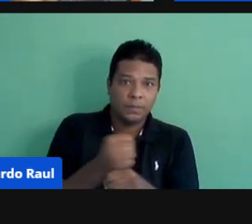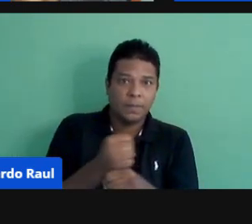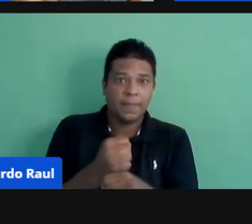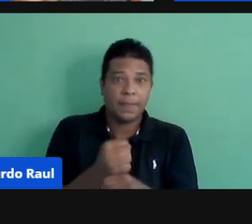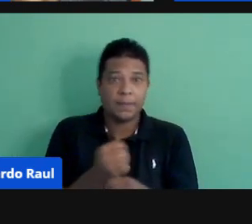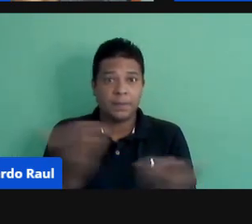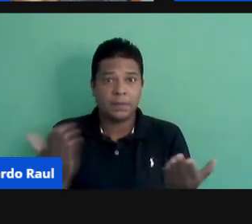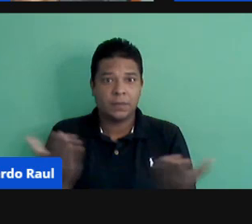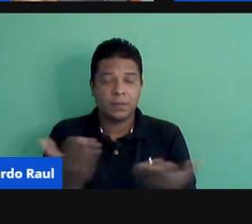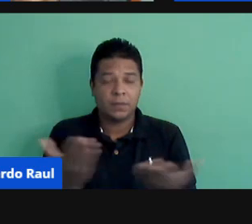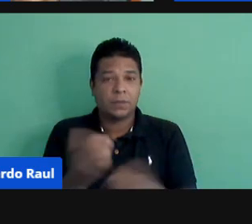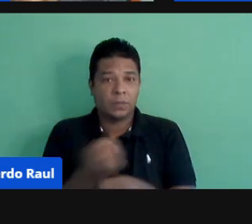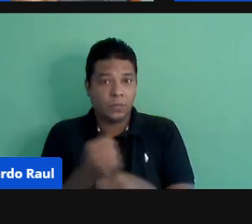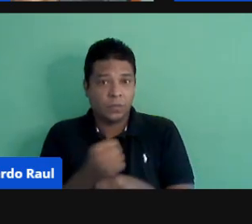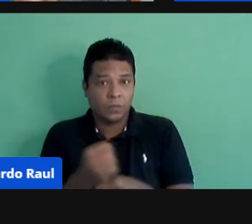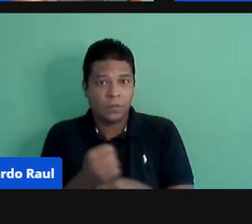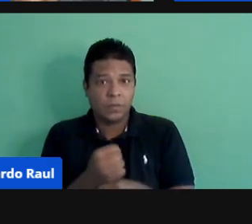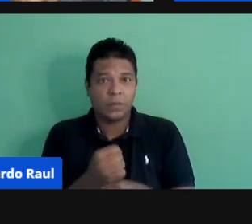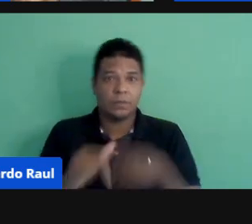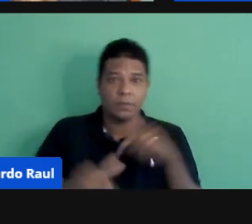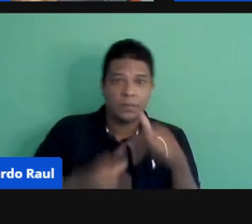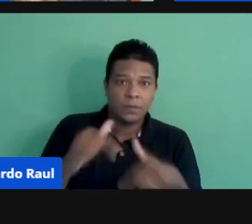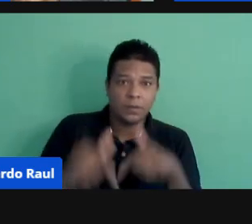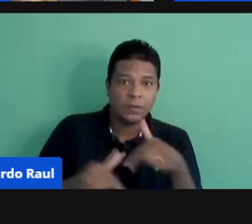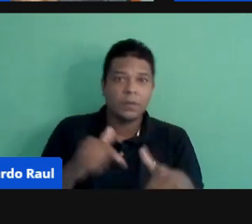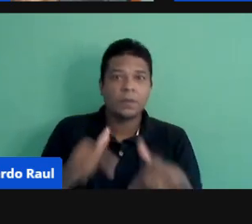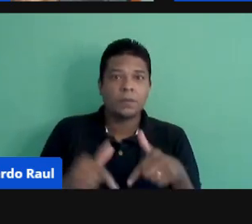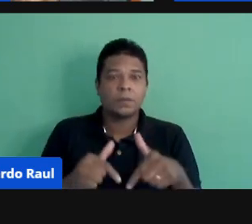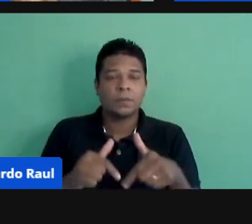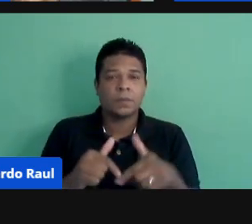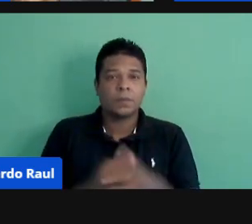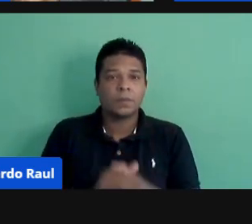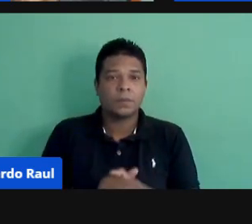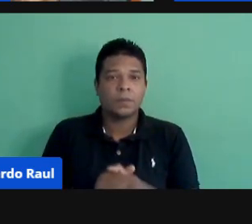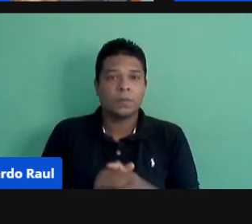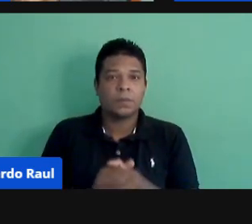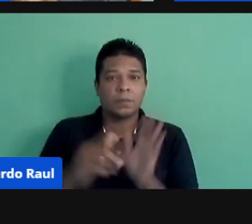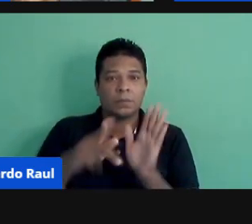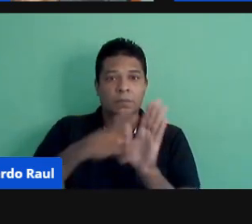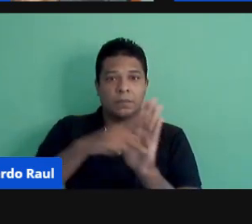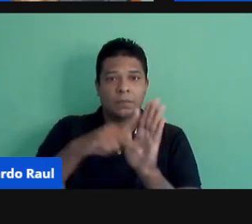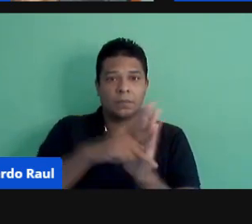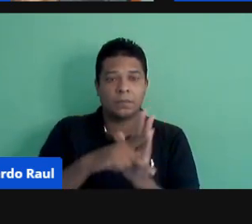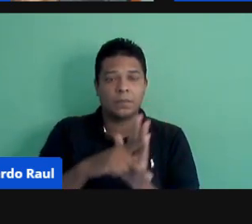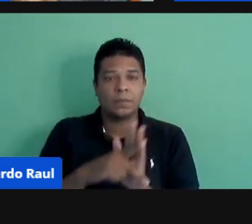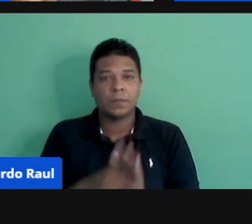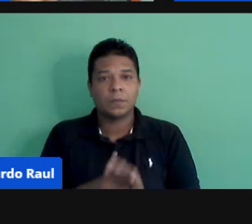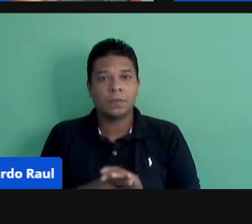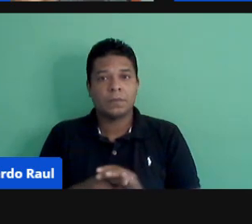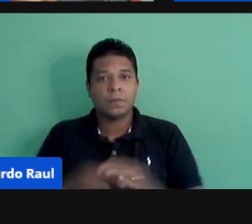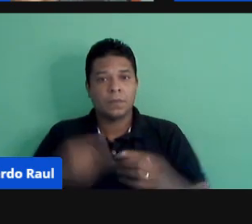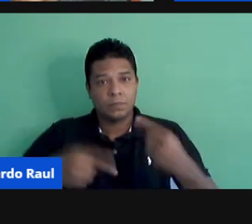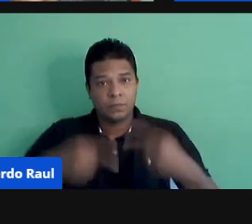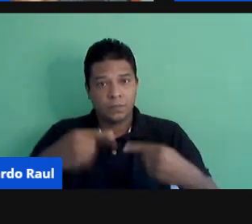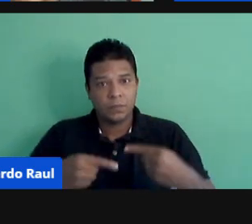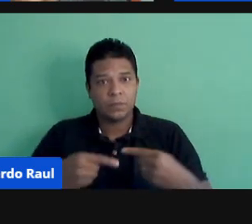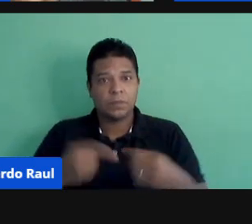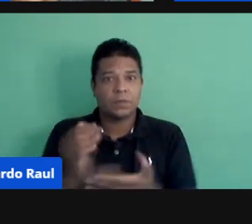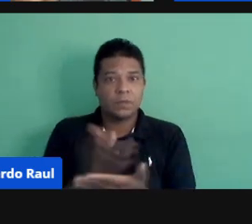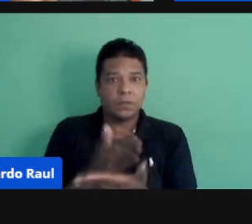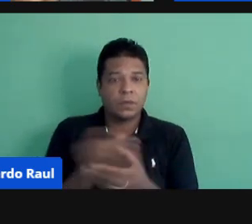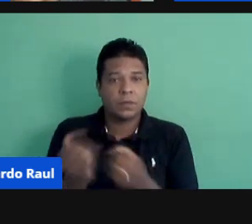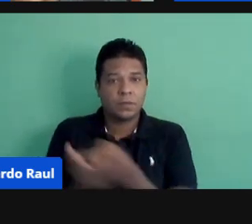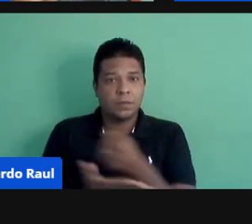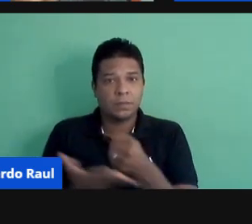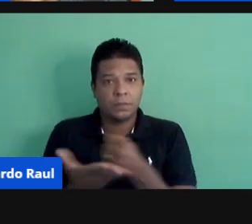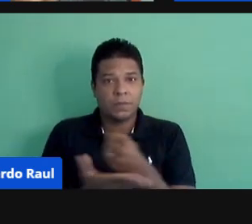né, com um trabalho em específico hoje, discutindo a questão dos cadernos base, né? Então, a gente vai ouvir